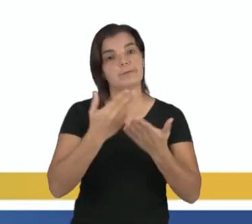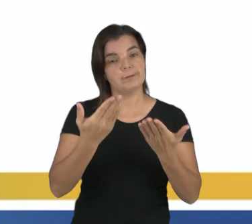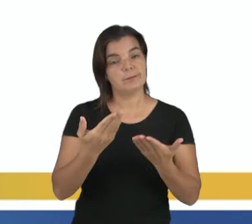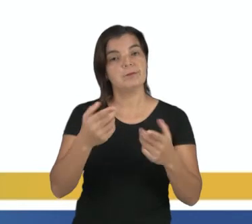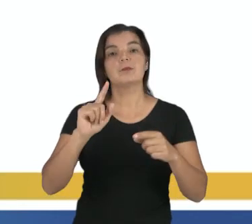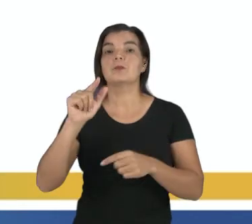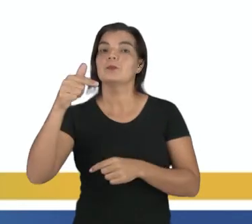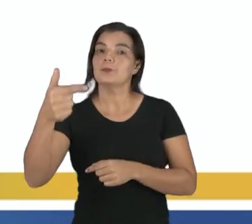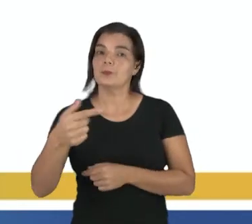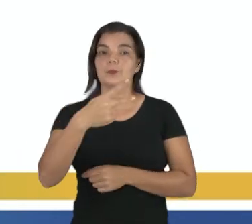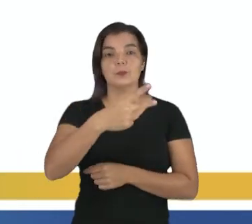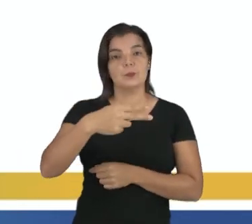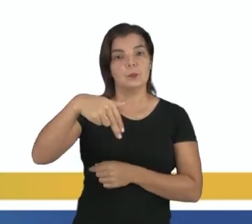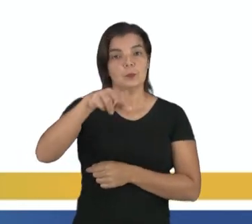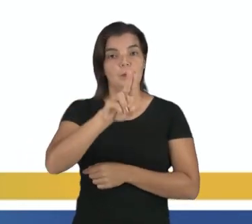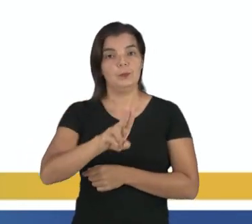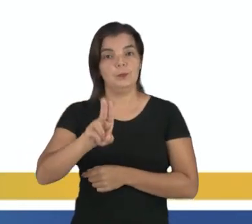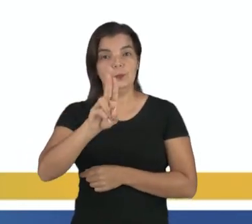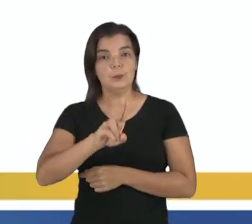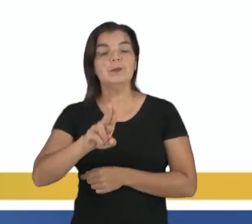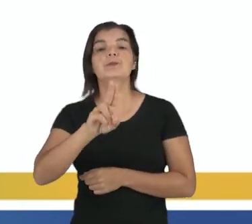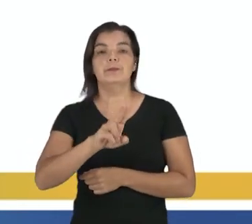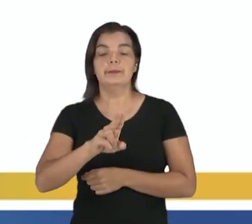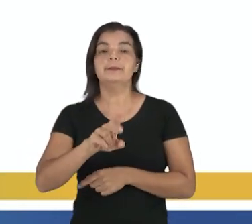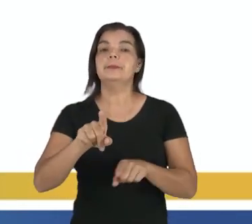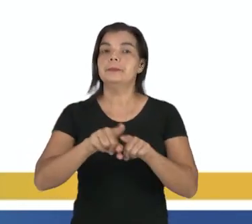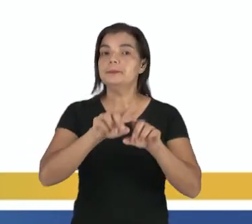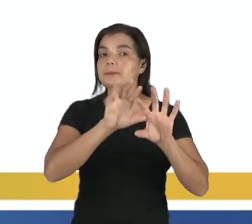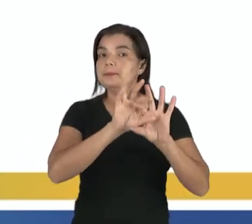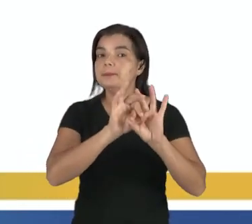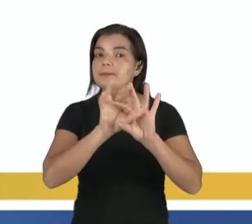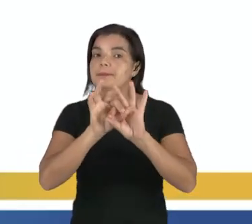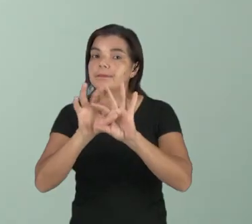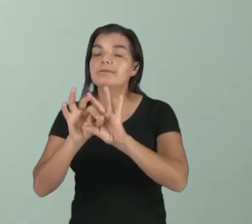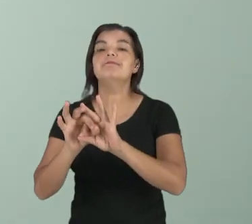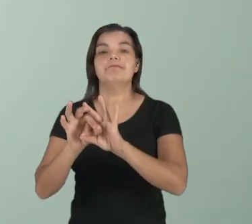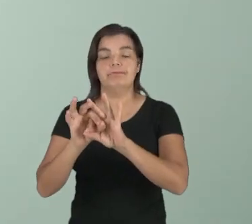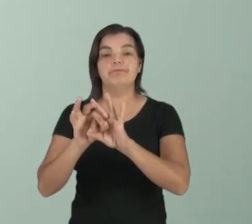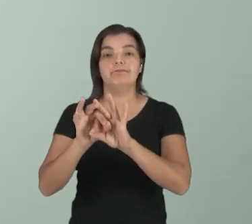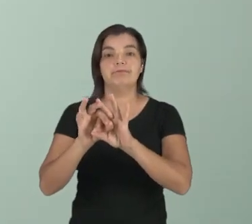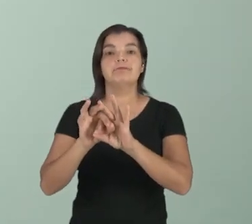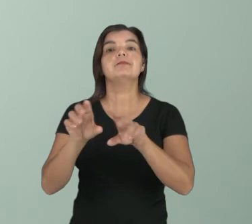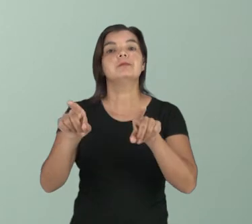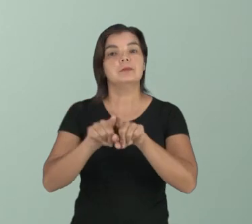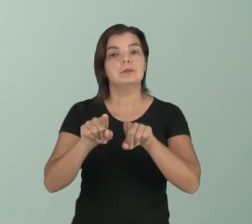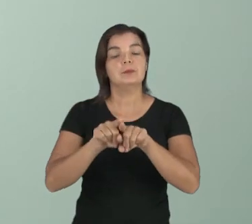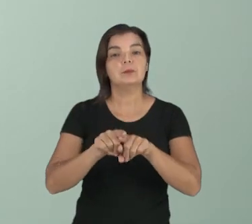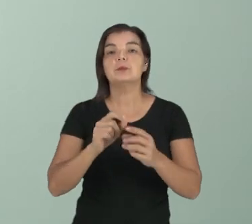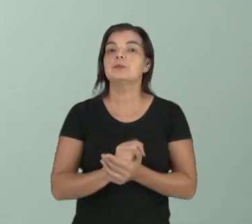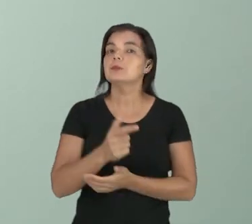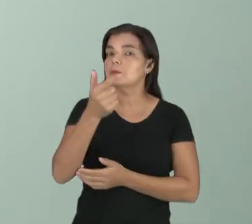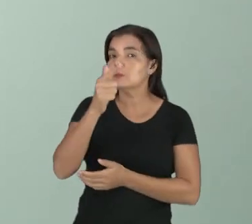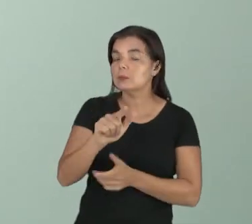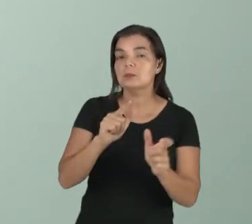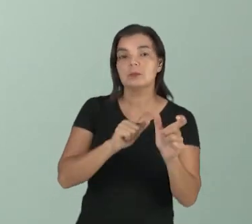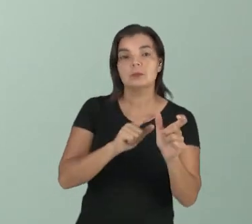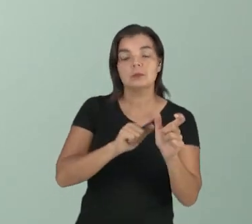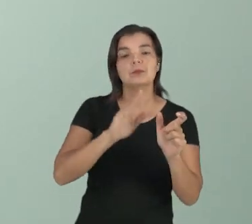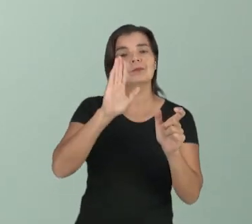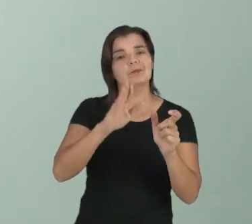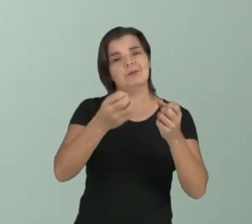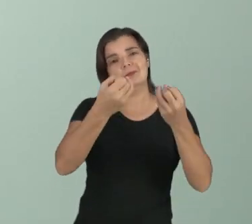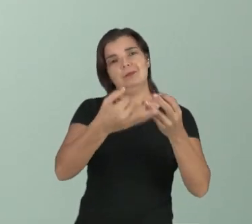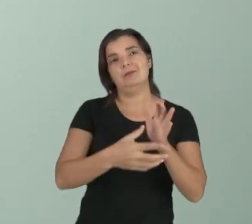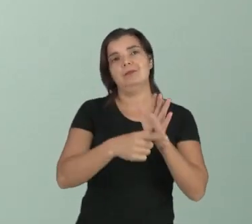também foi outro pronome utilizado como conectivo, como elemento coesivo, para não repetir um termo que já